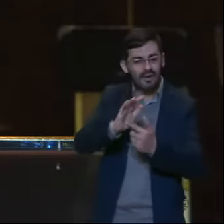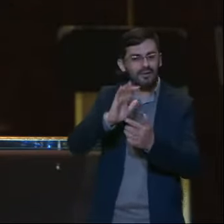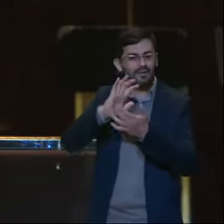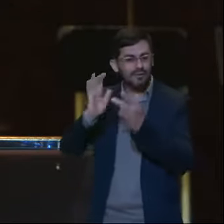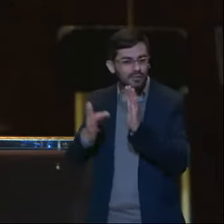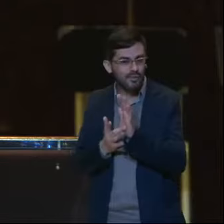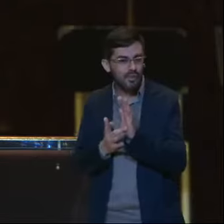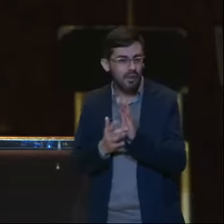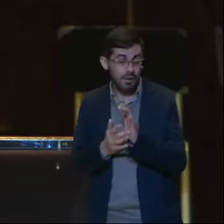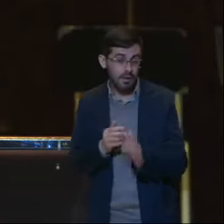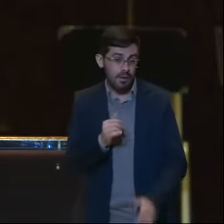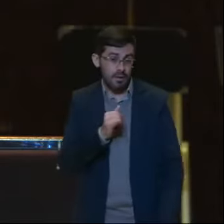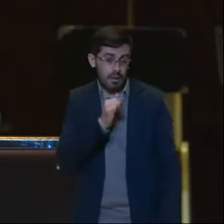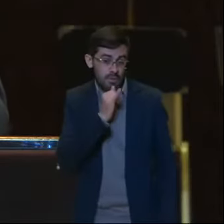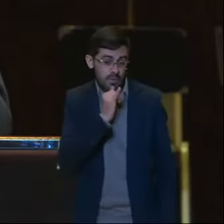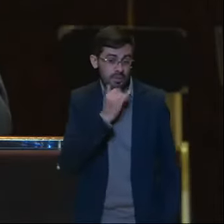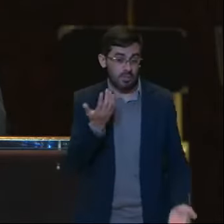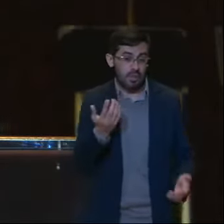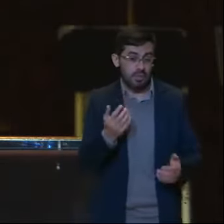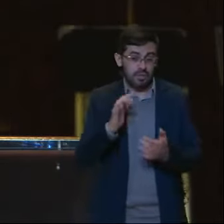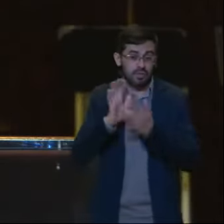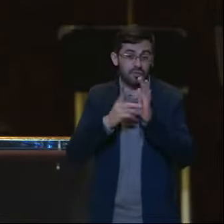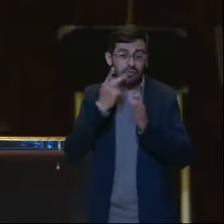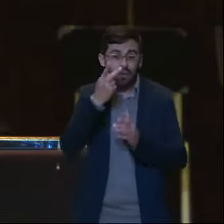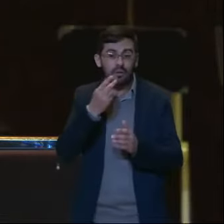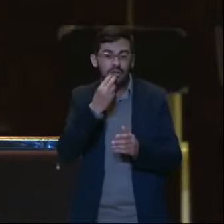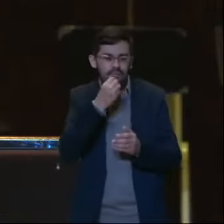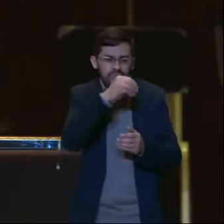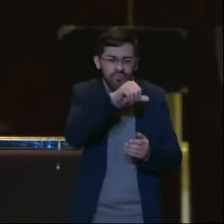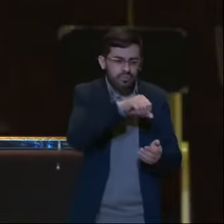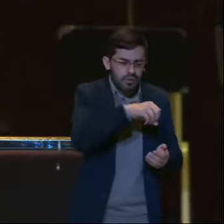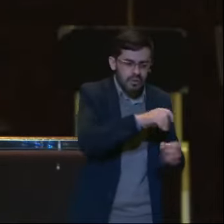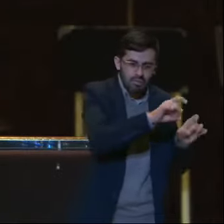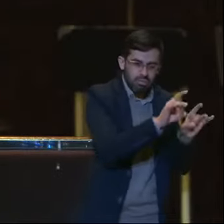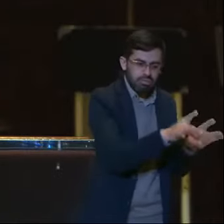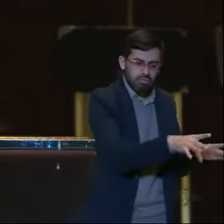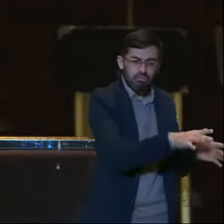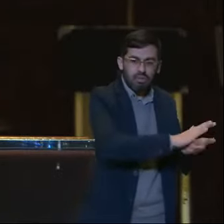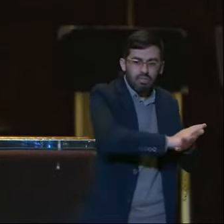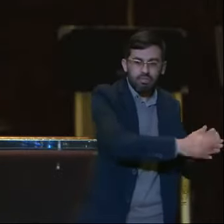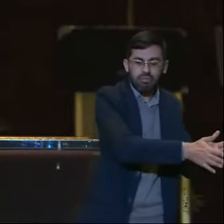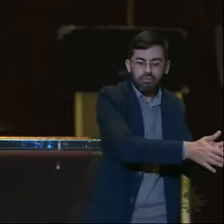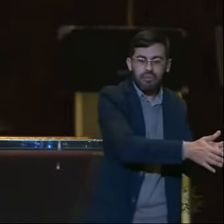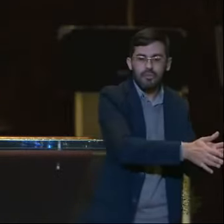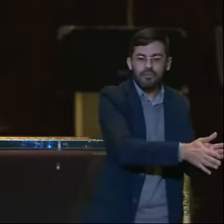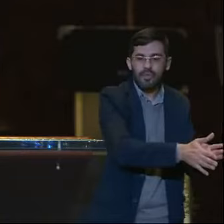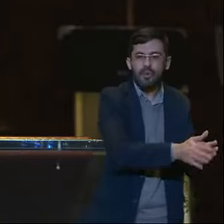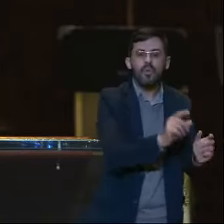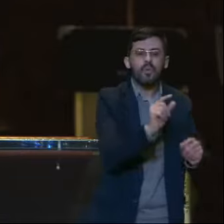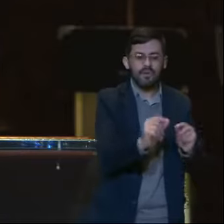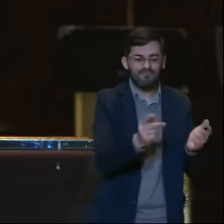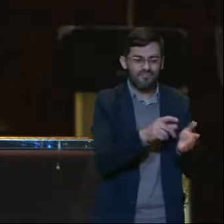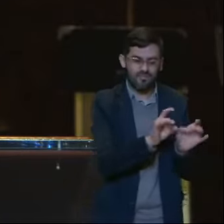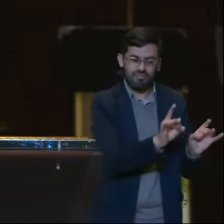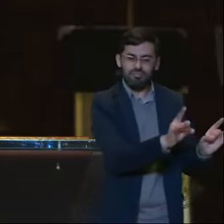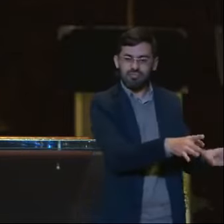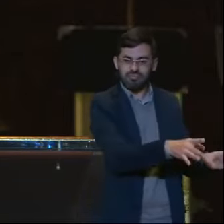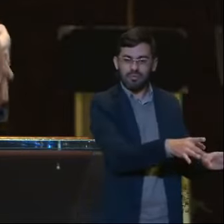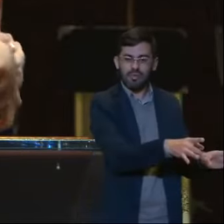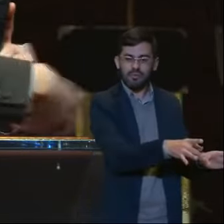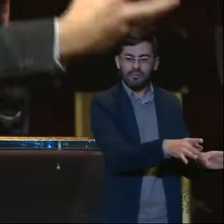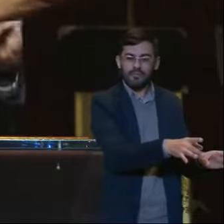sal, quando jogado na terra, ele perde o seu valor. E não quer dizer que o sal deixou de ser sal. Não quer dizer que quando